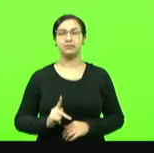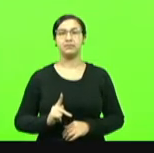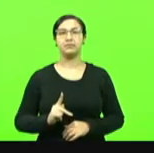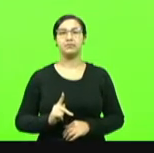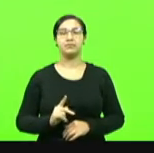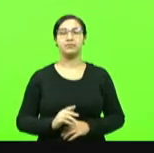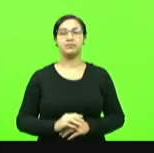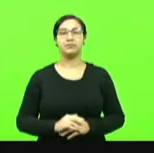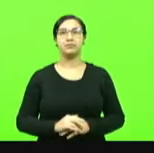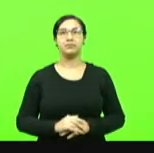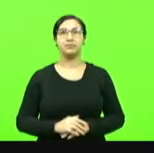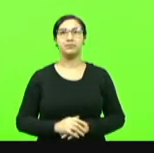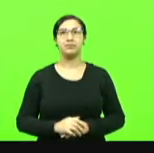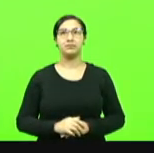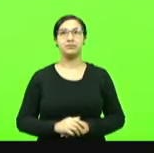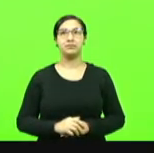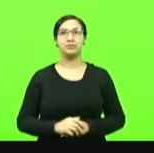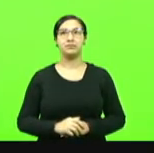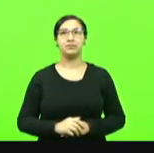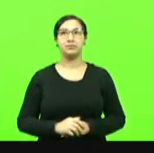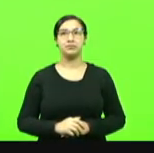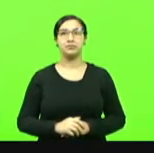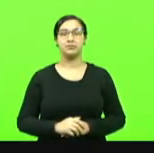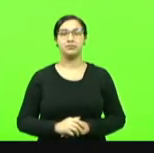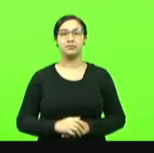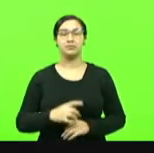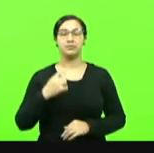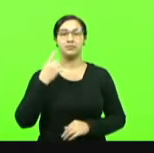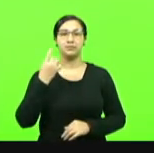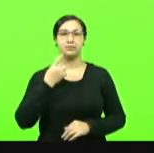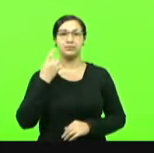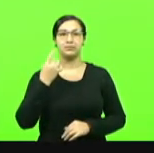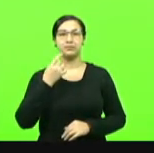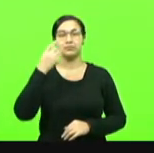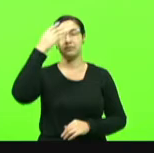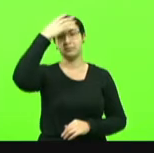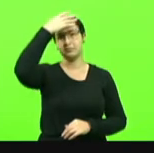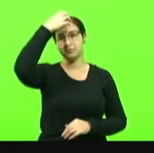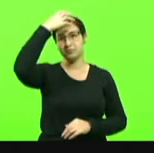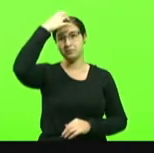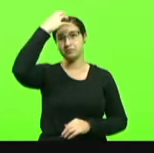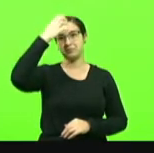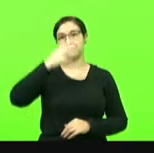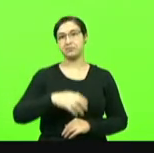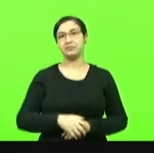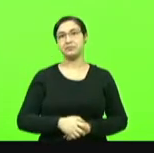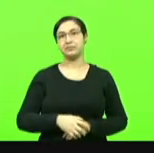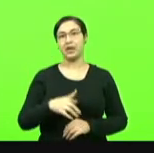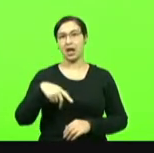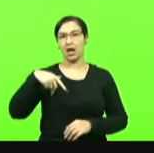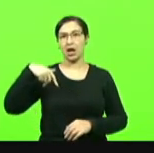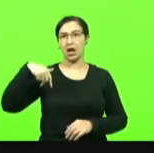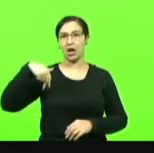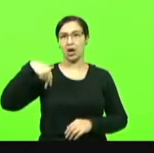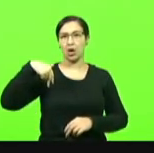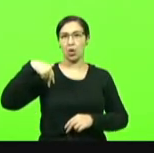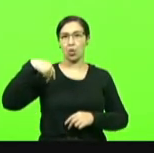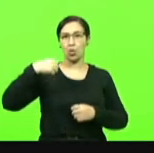Senhor presidente, deputado Ismael. Deputado Ismael, Vossa Excelência está com a palavra. Nesta corrida, o PSD vota